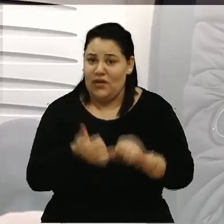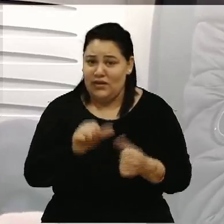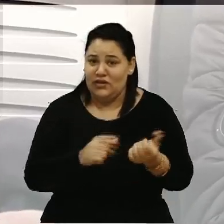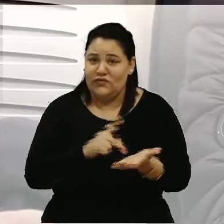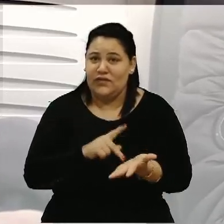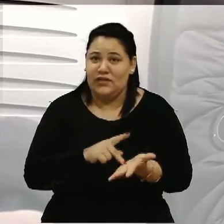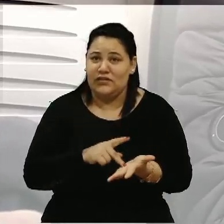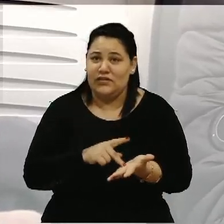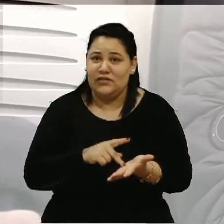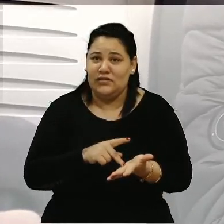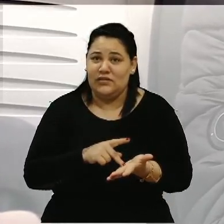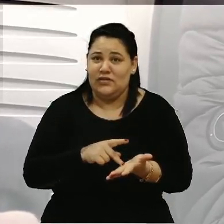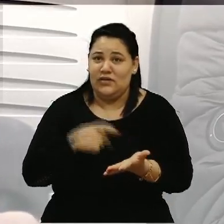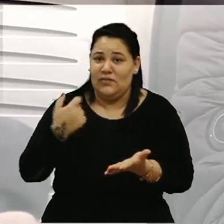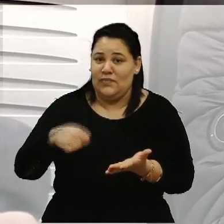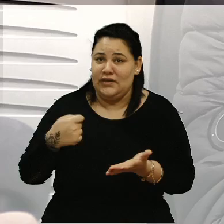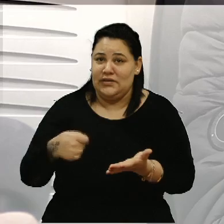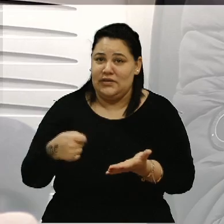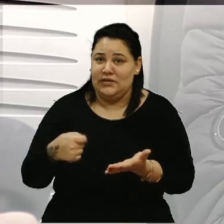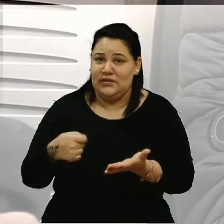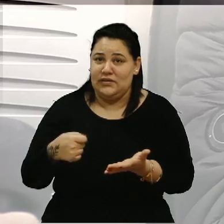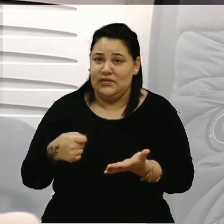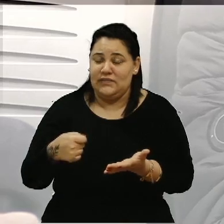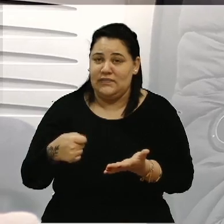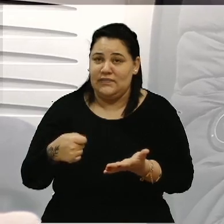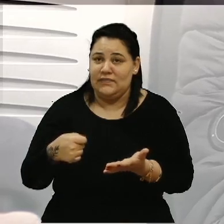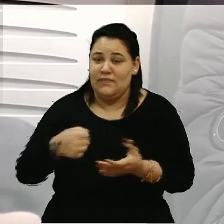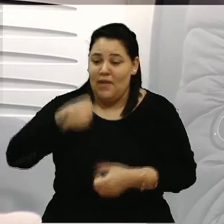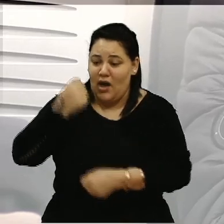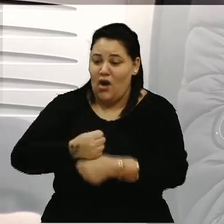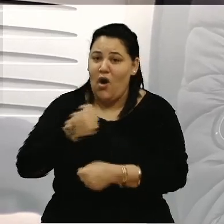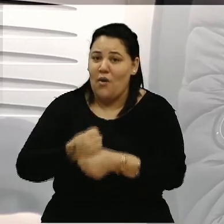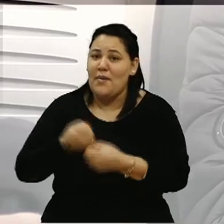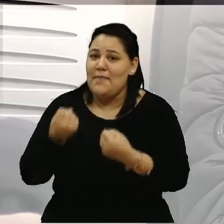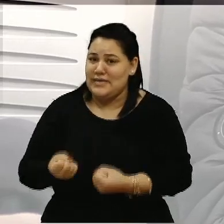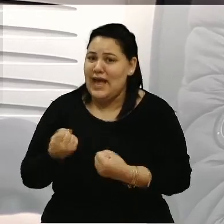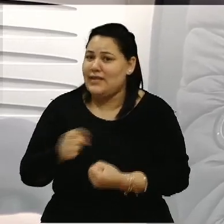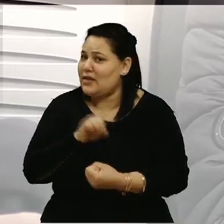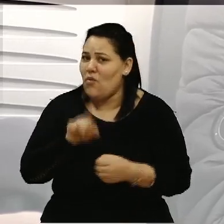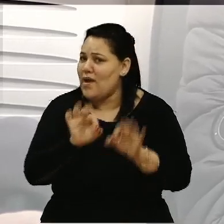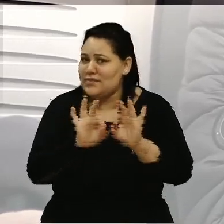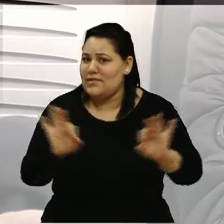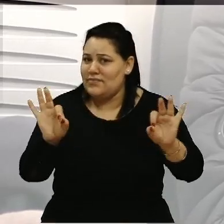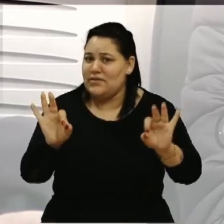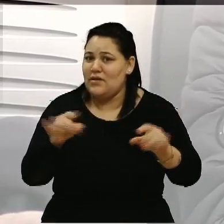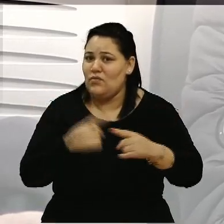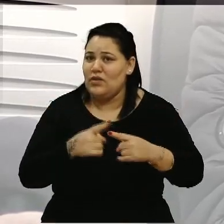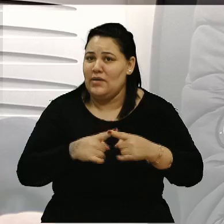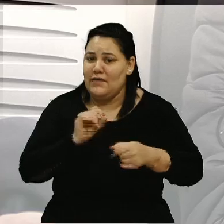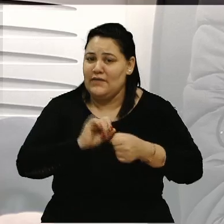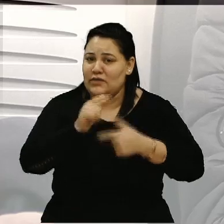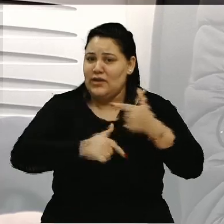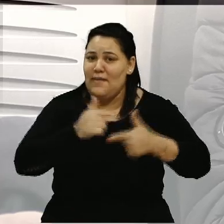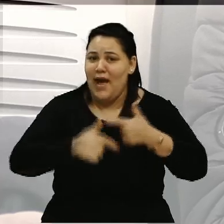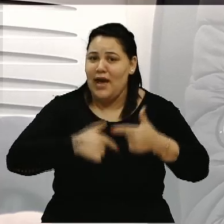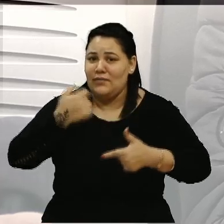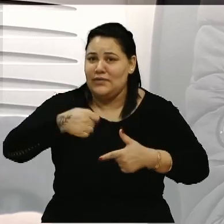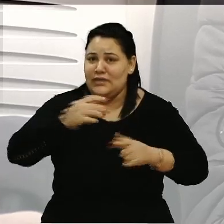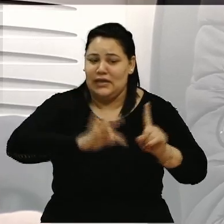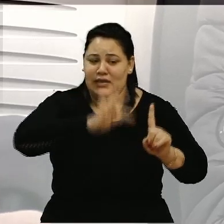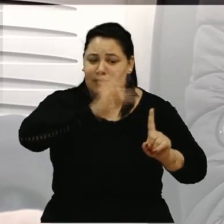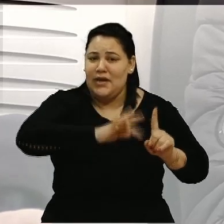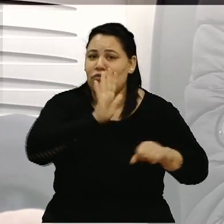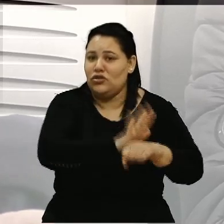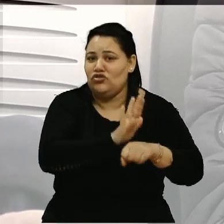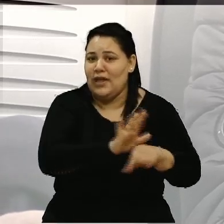que recortá-los todos. E aí não é tão simples assim. Porque para fazer esse trabalho, a temperatura tem que